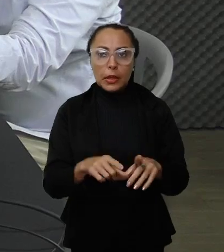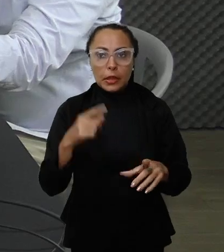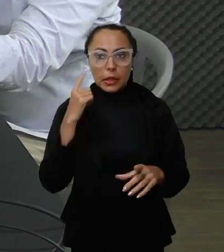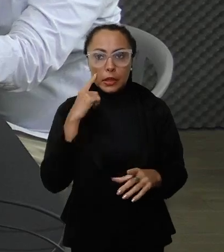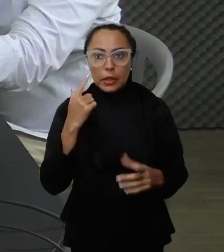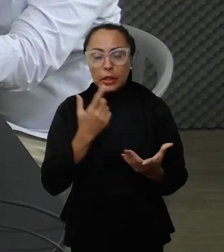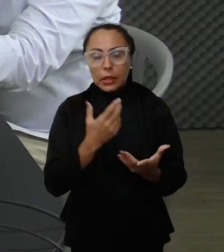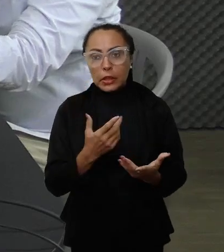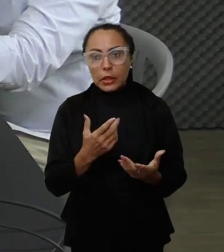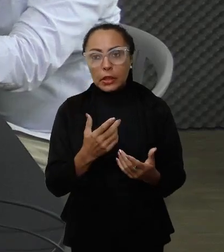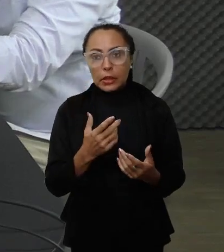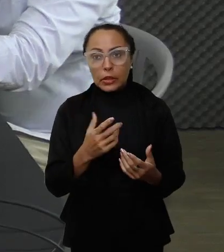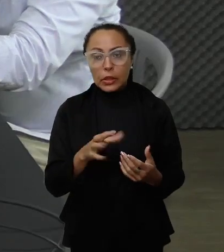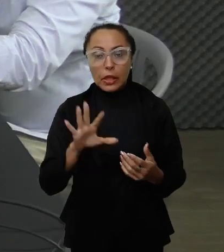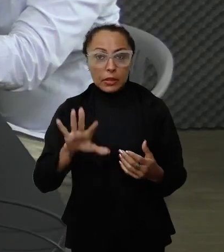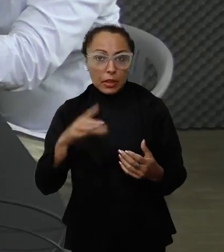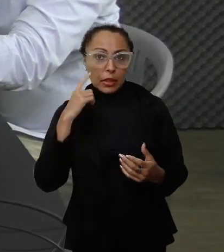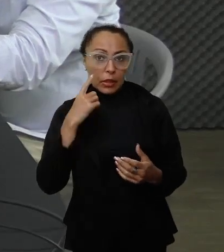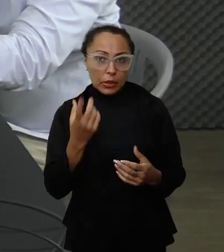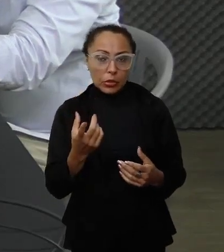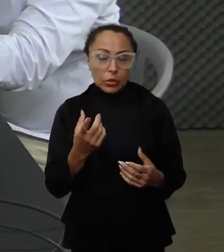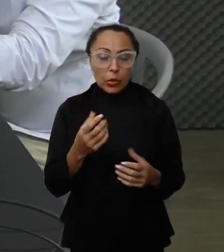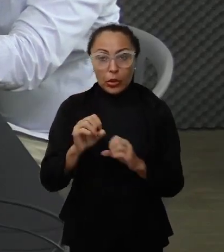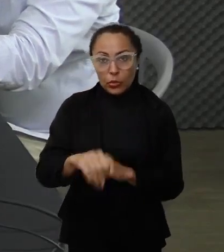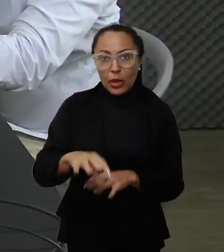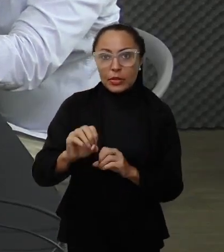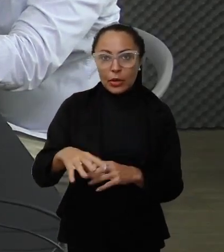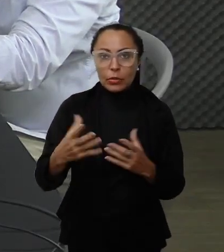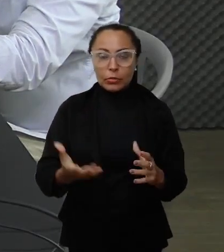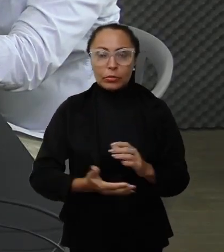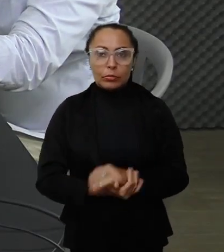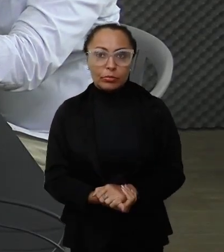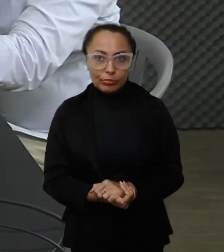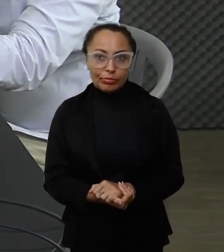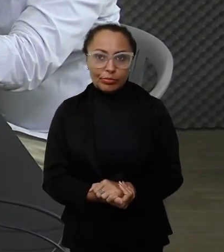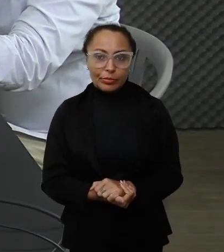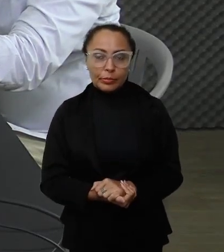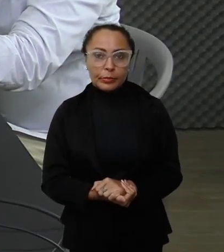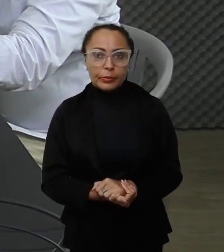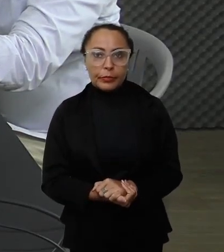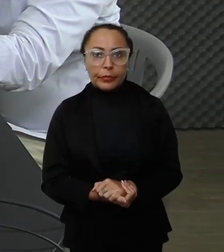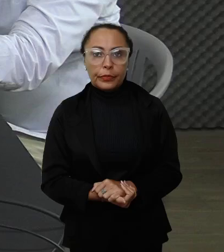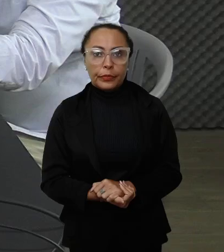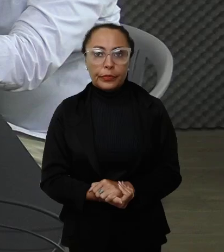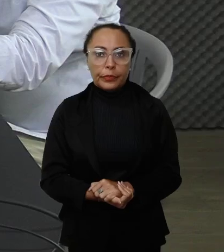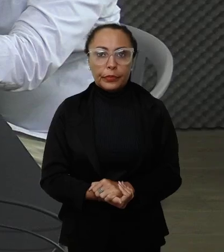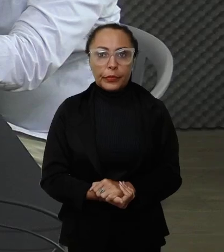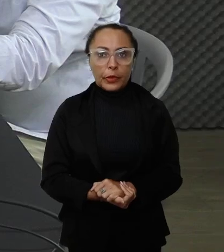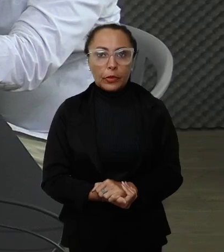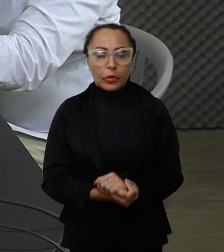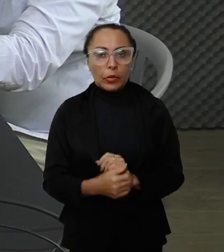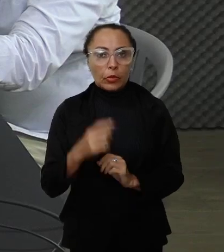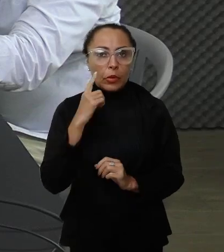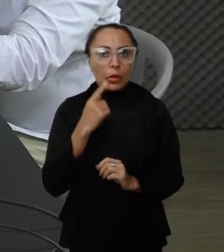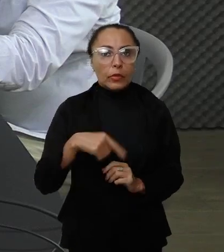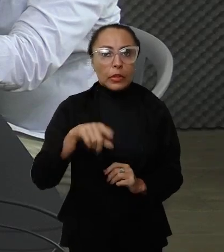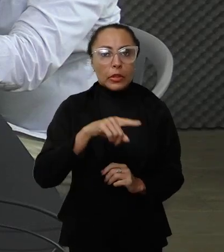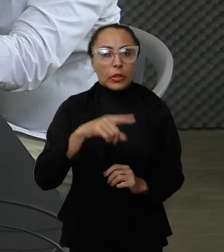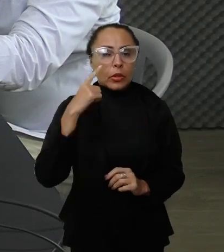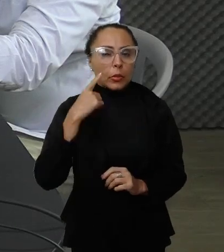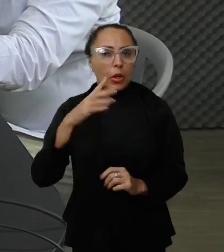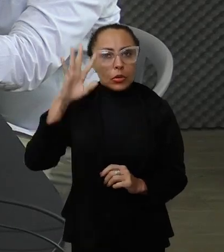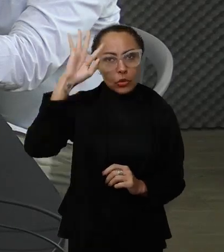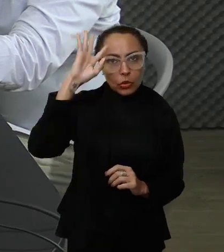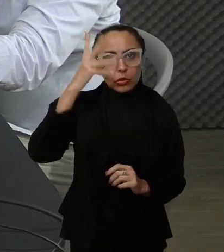Eles e aí, deixam educação. registros. Você sabe que isso é educação. Os registros é educação. Né? Quando você descobre uma solução para